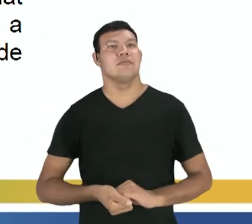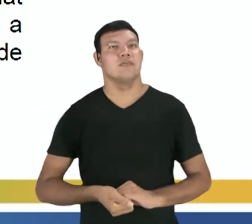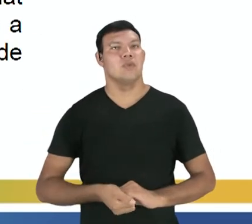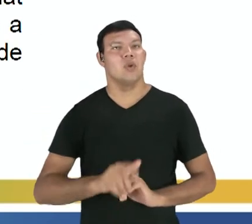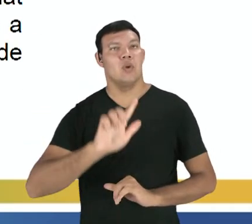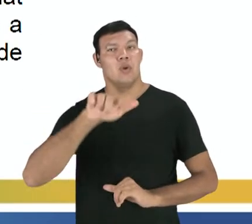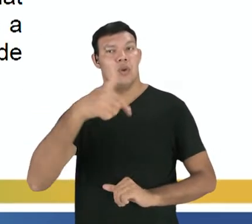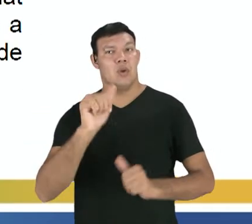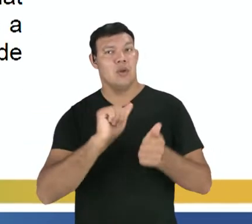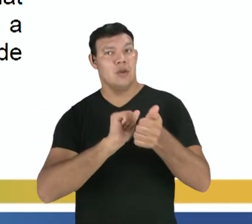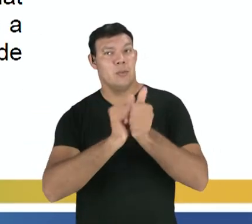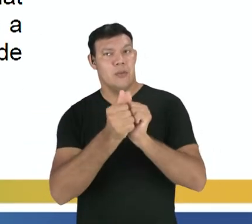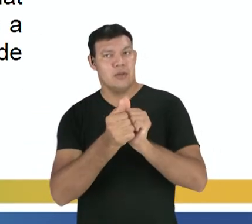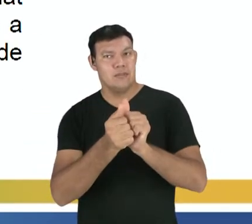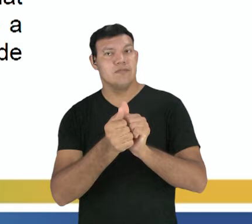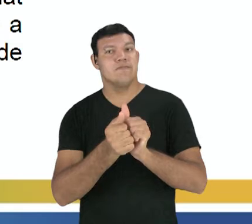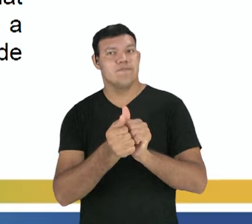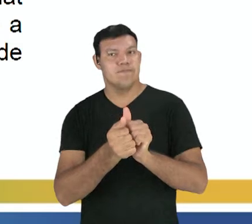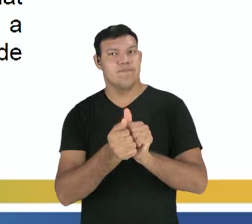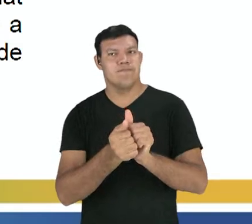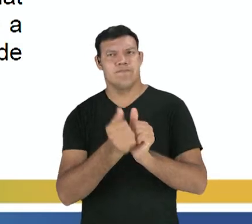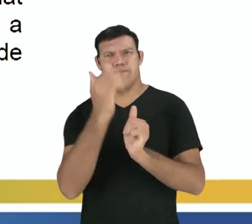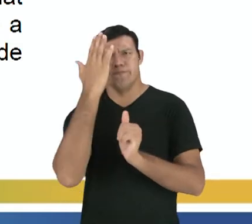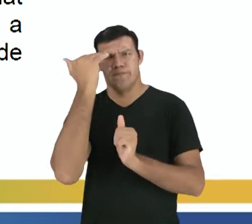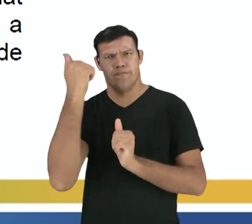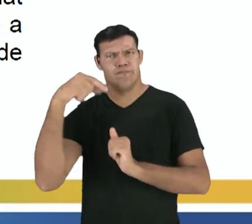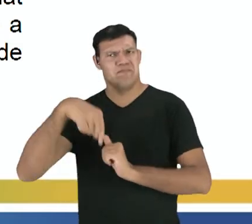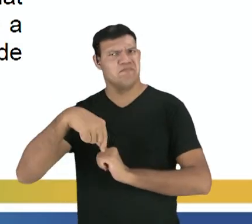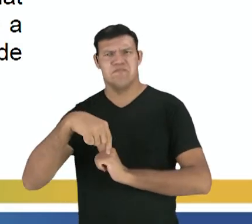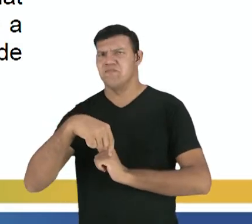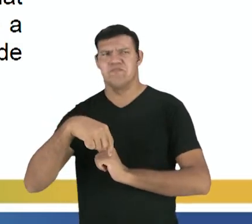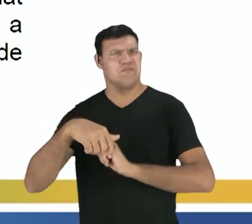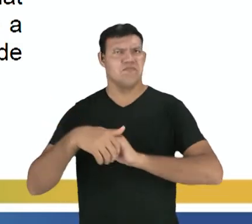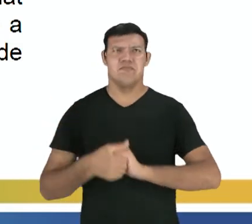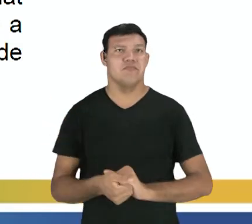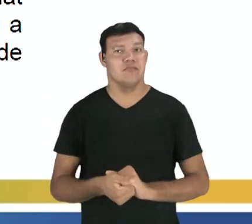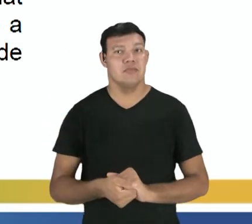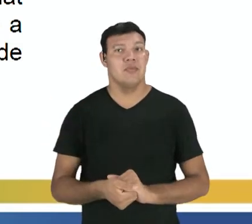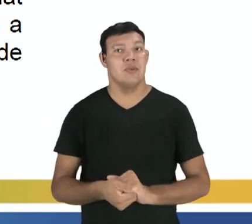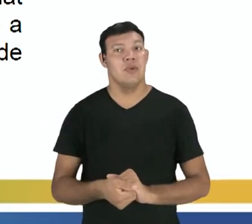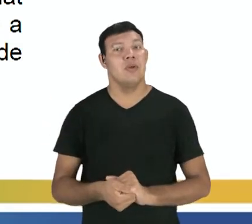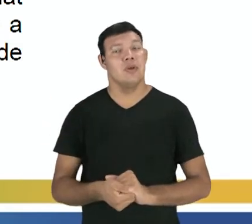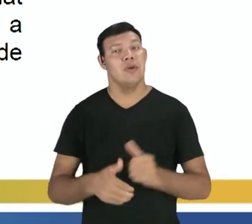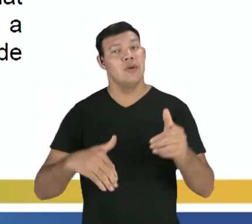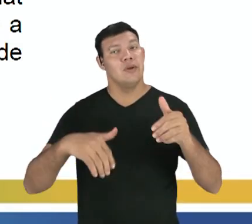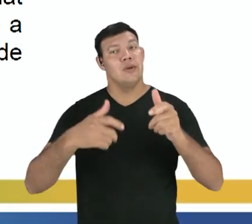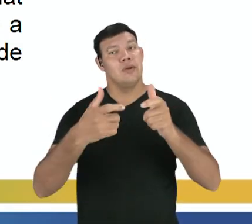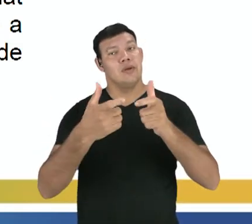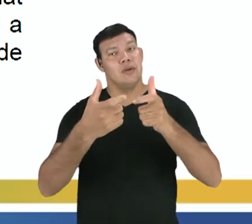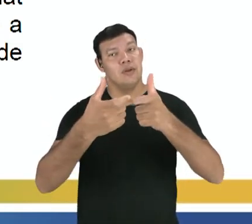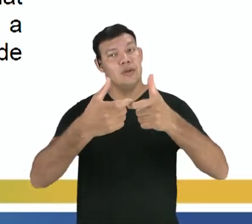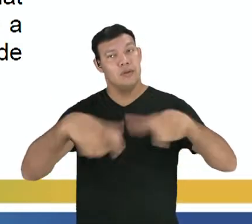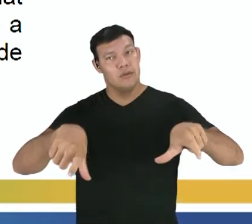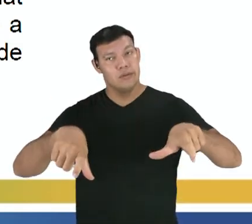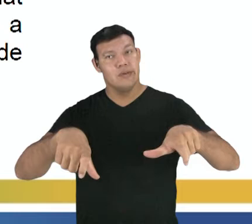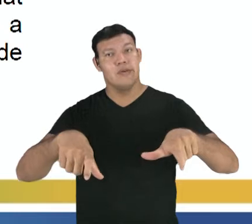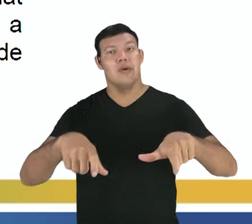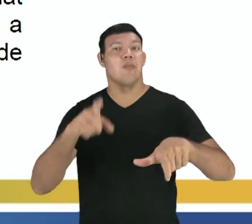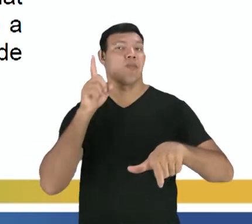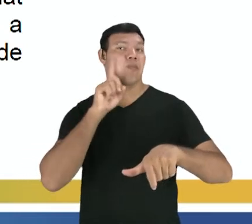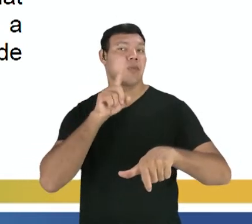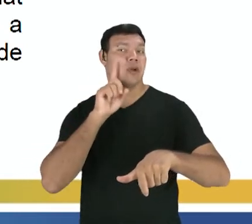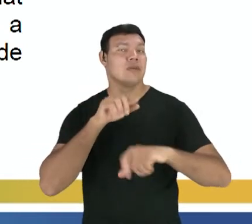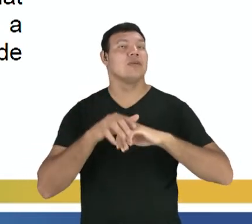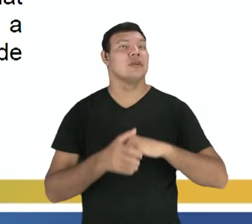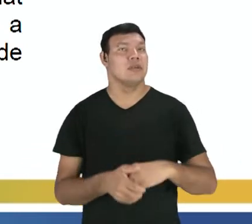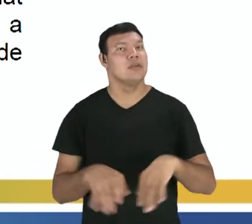Um outro esporte que também não nos é nada familiar é o American Football, futebol americano.